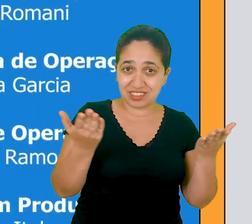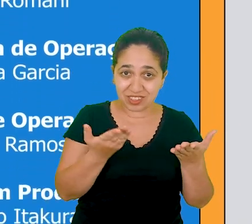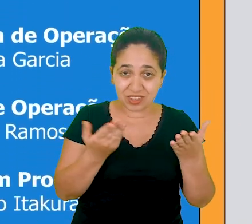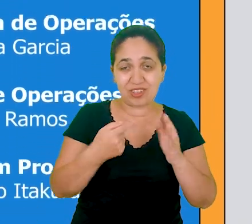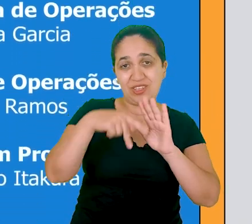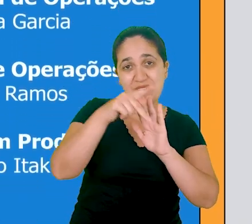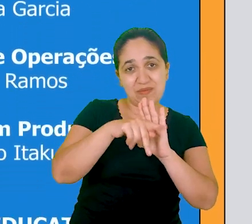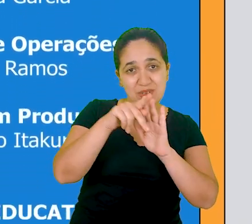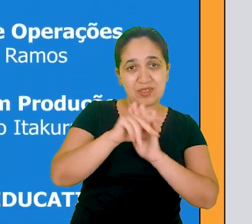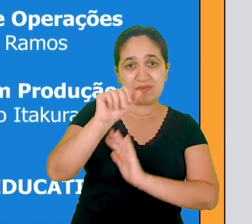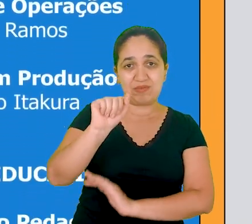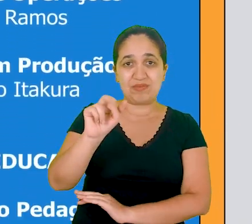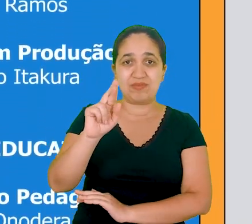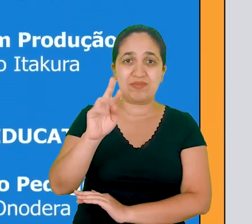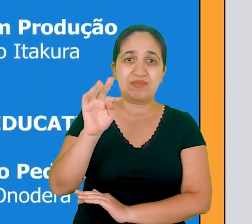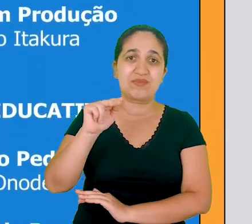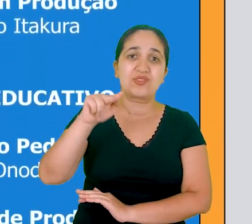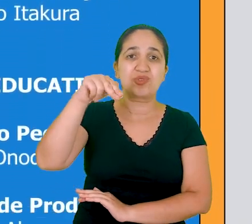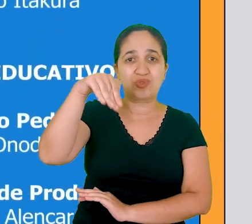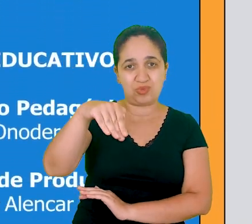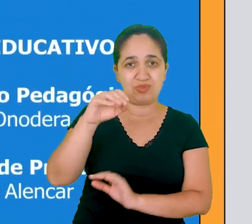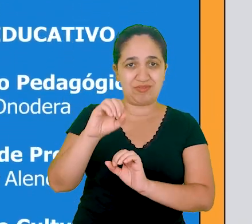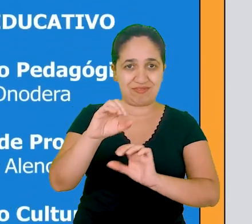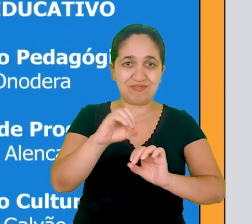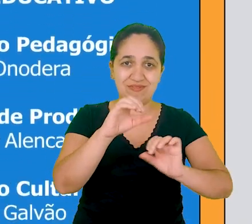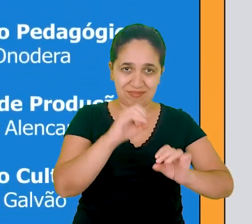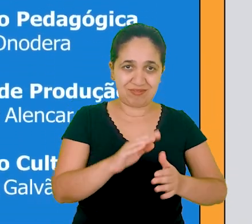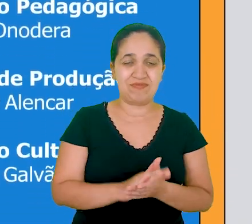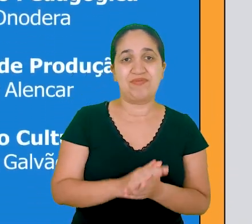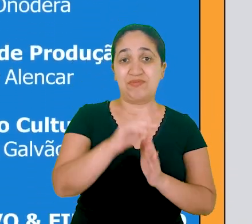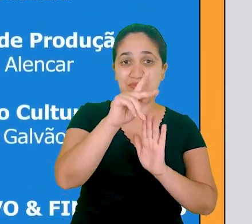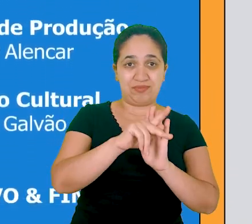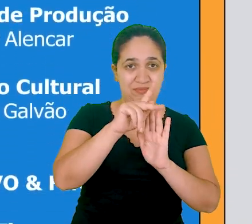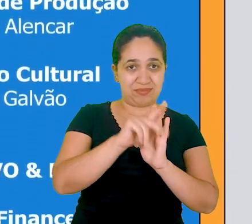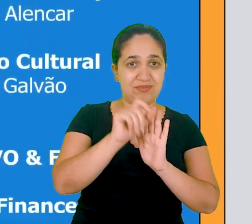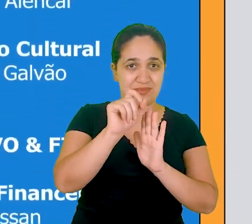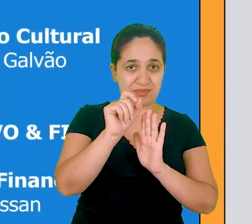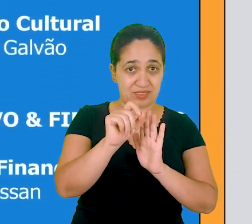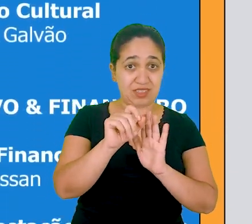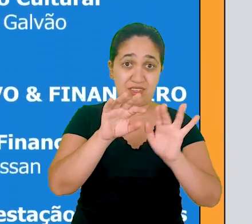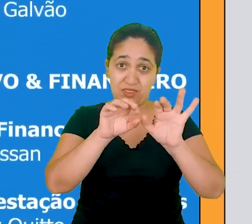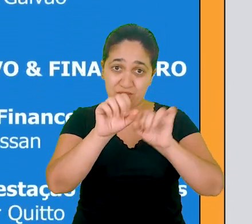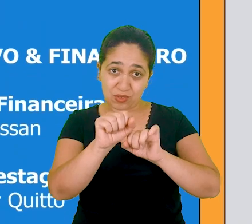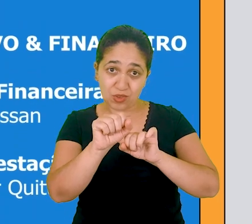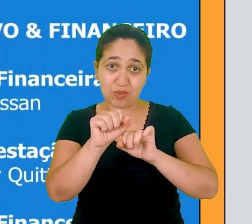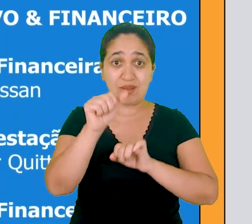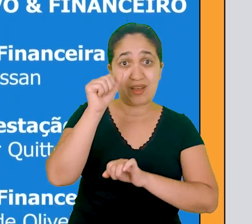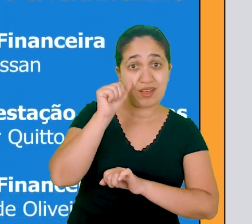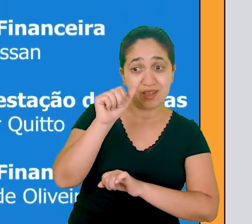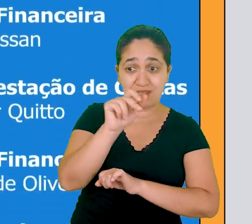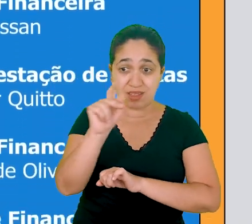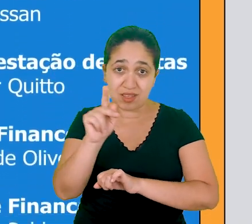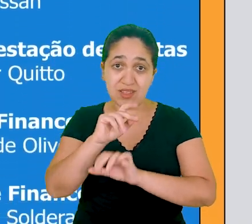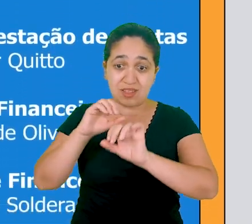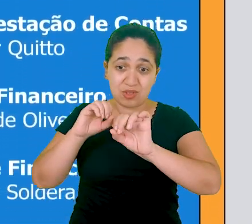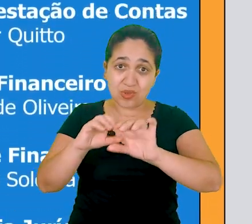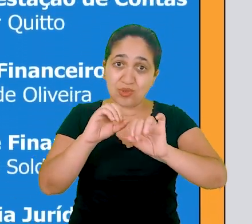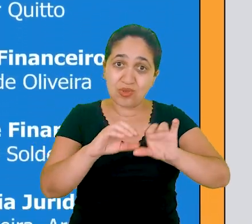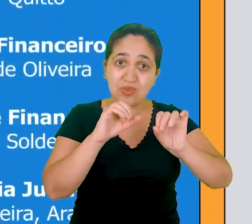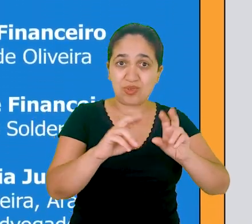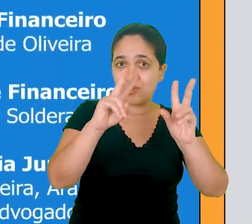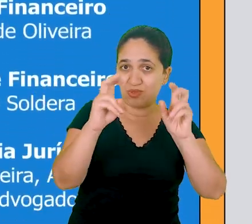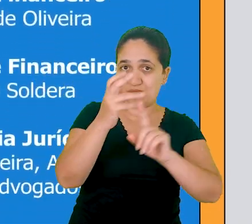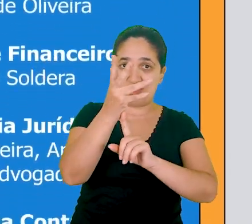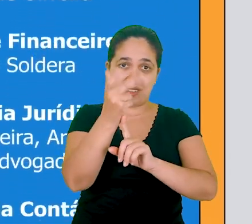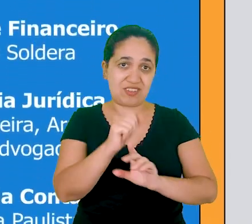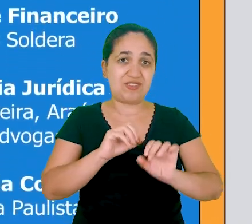faz parte do programa Artium Educativo. Este programa visa a formação de professoras e educadores